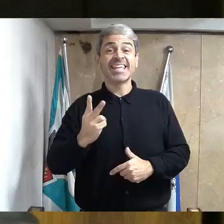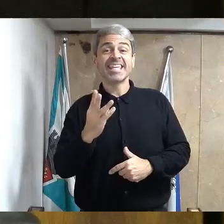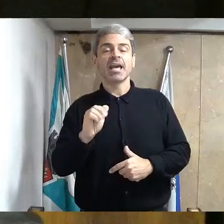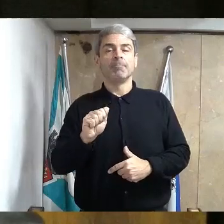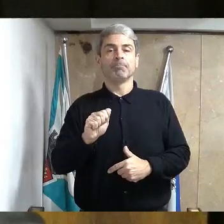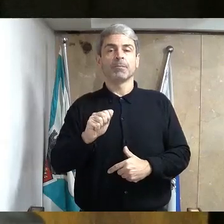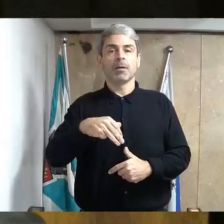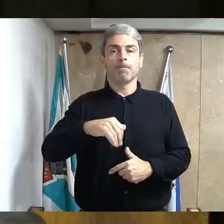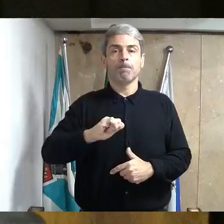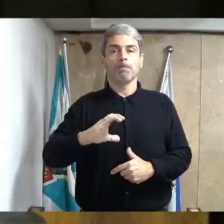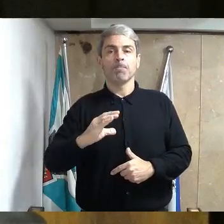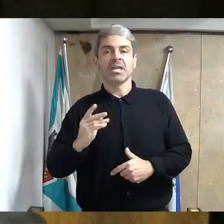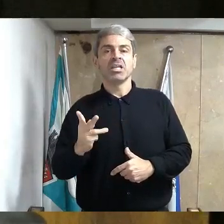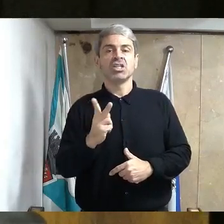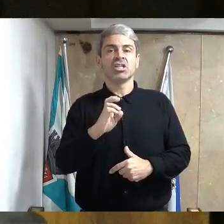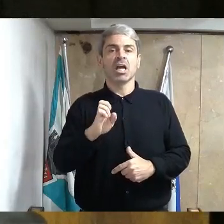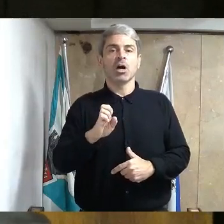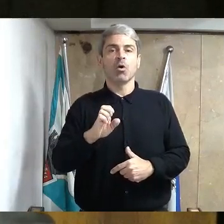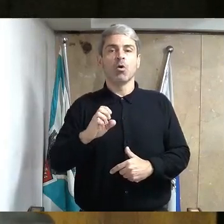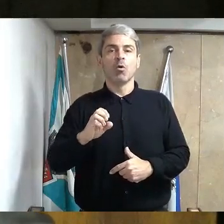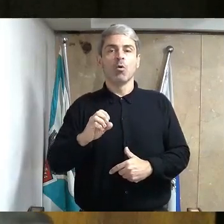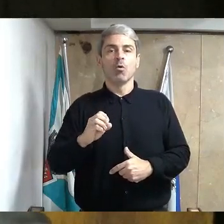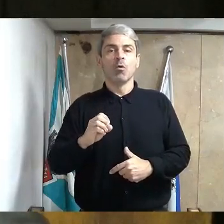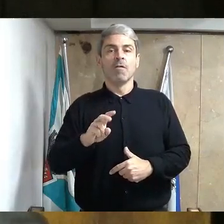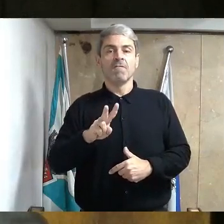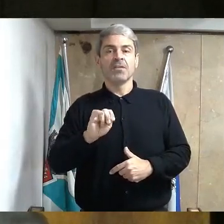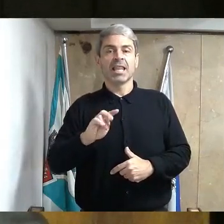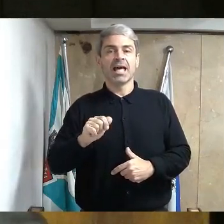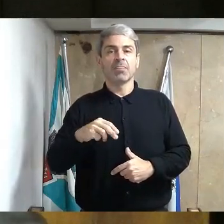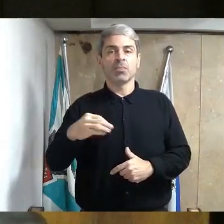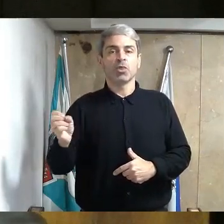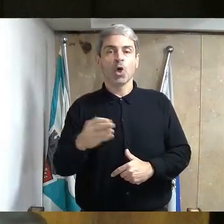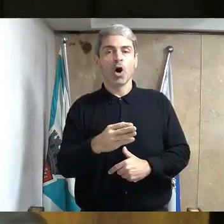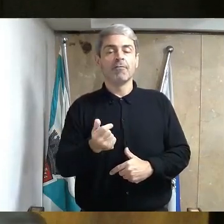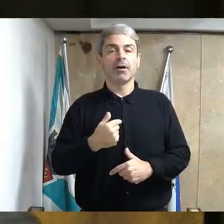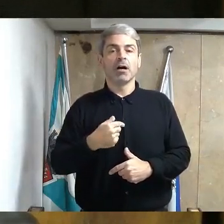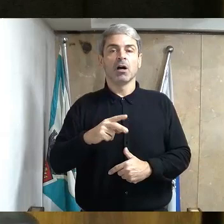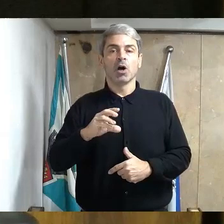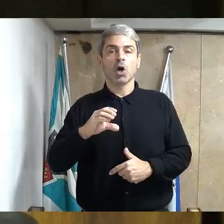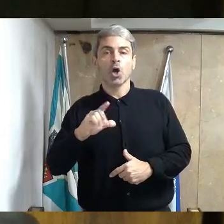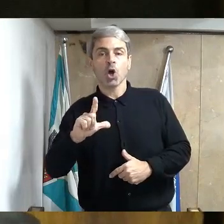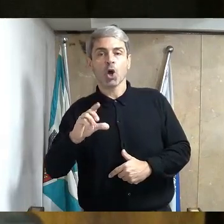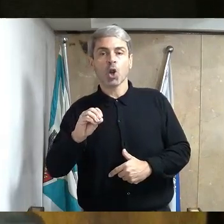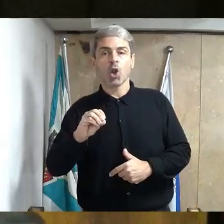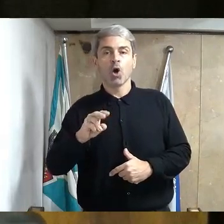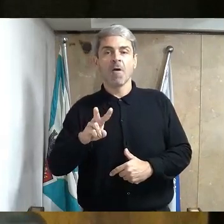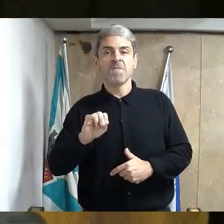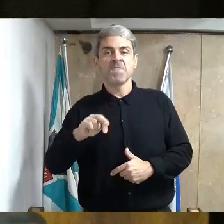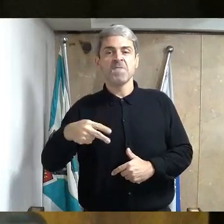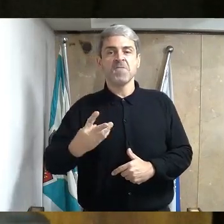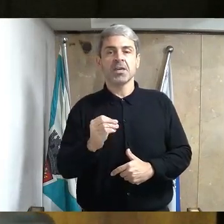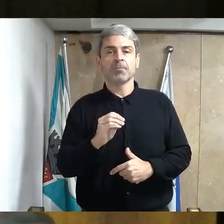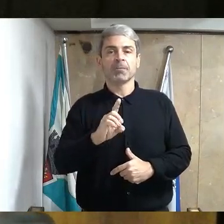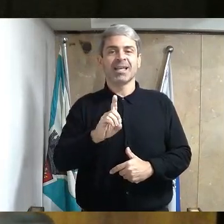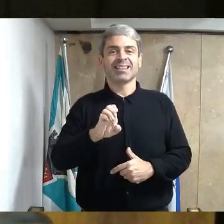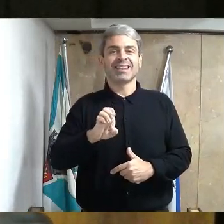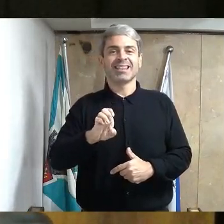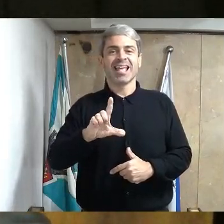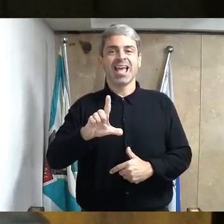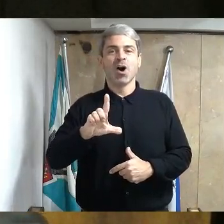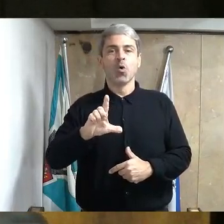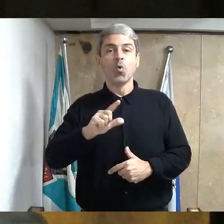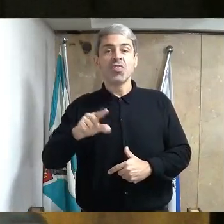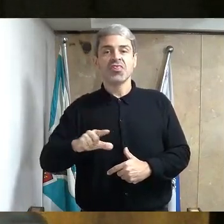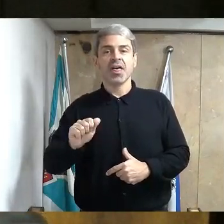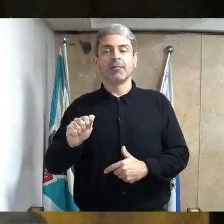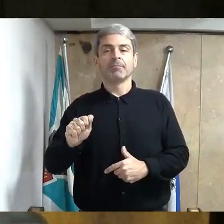Vereador Michel Alexandre Gervásio, Michel Villanova. Vereador Clovinho. Vereadora Adelza.